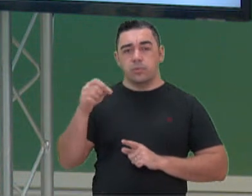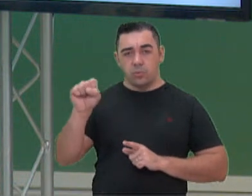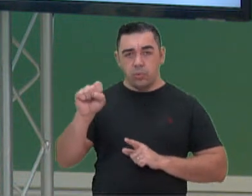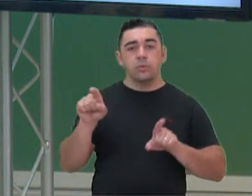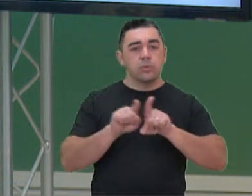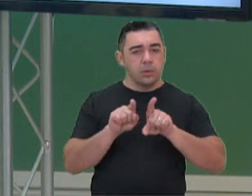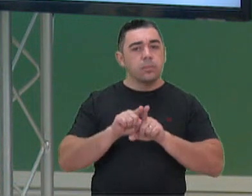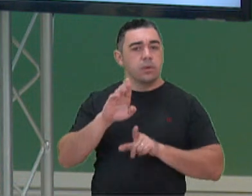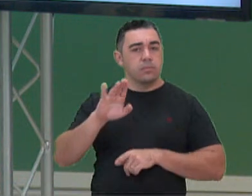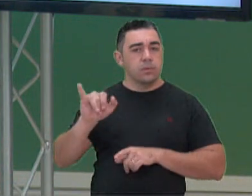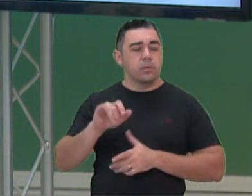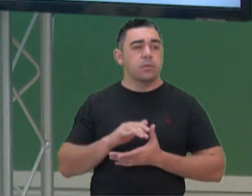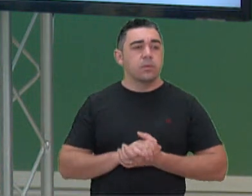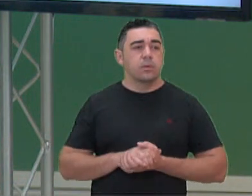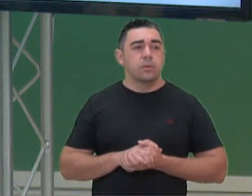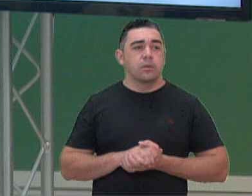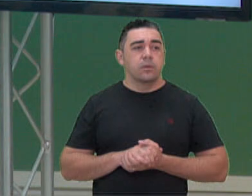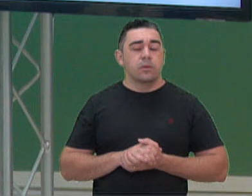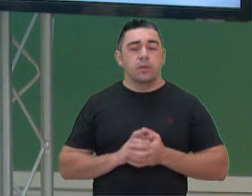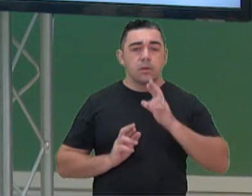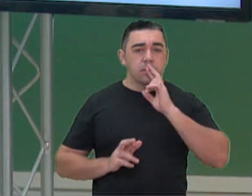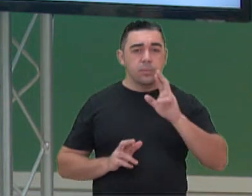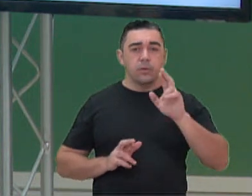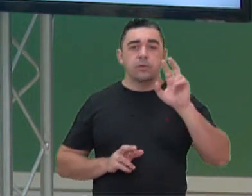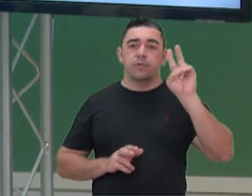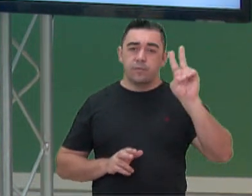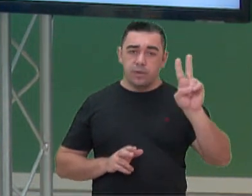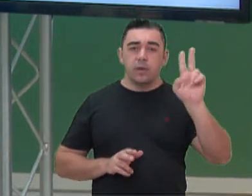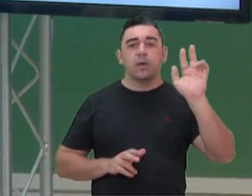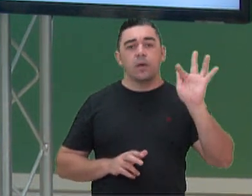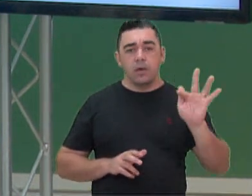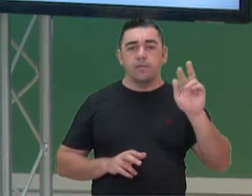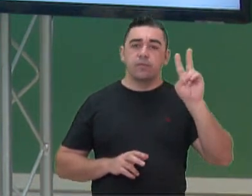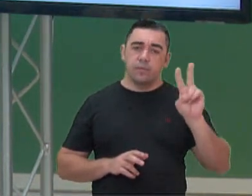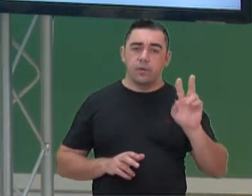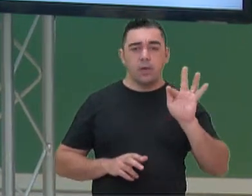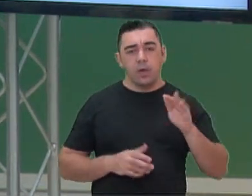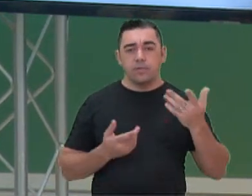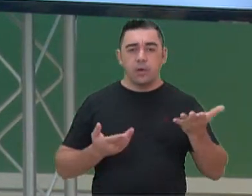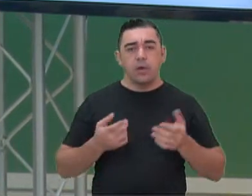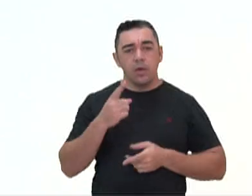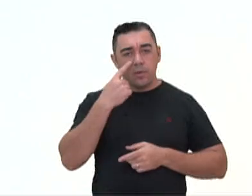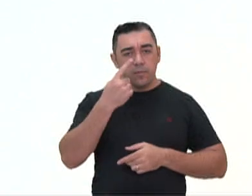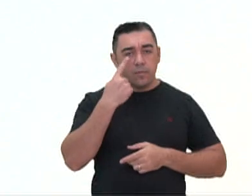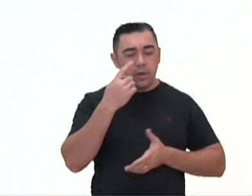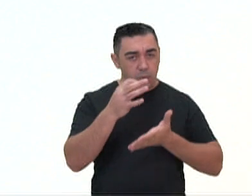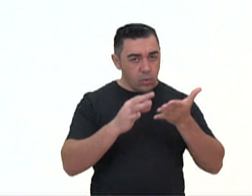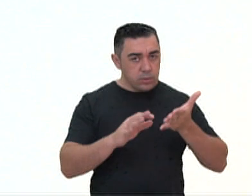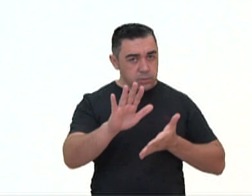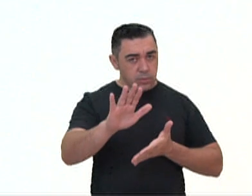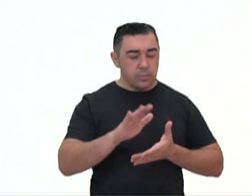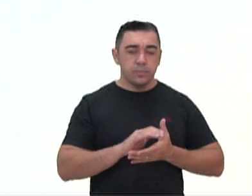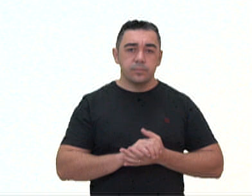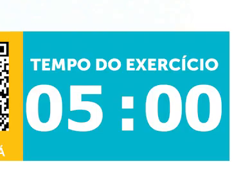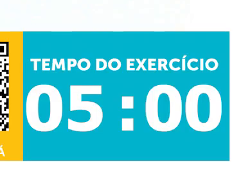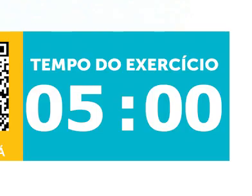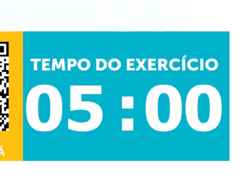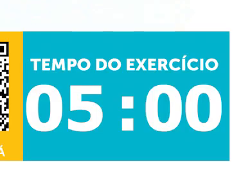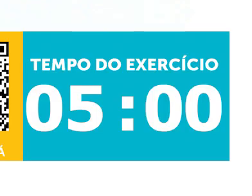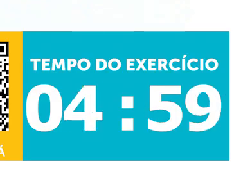bijetora. Assinale verdadeiro ou falso e a gente volta com a correção em instantes.